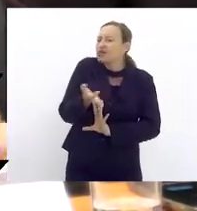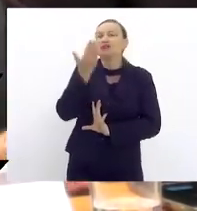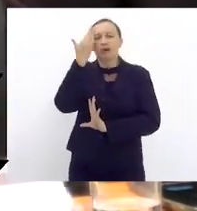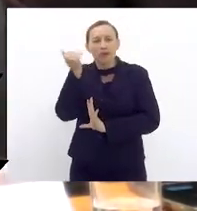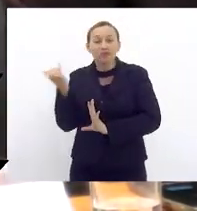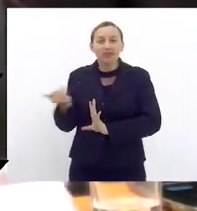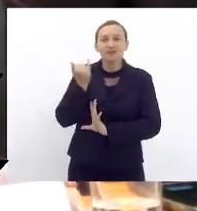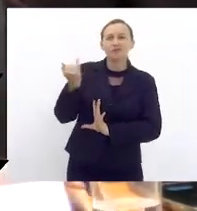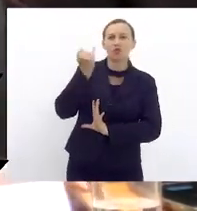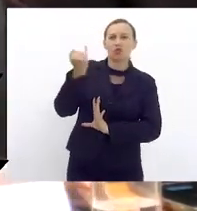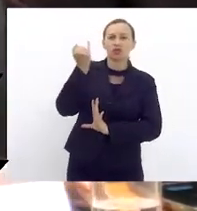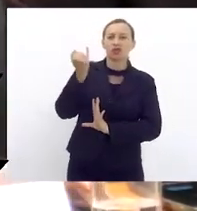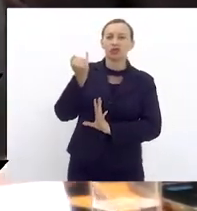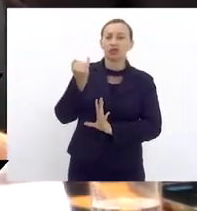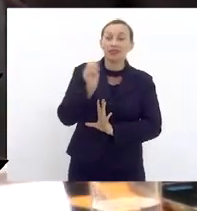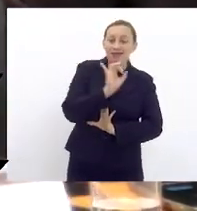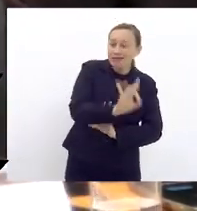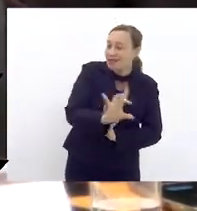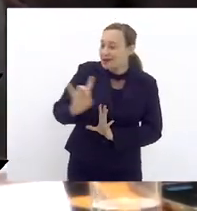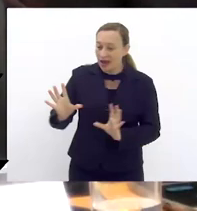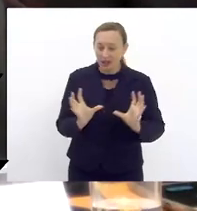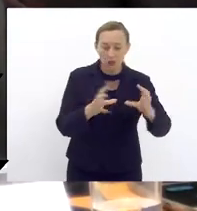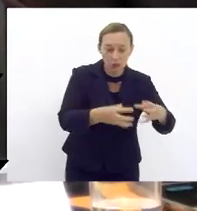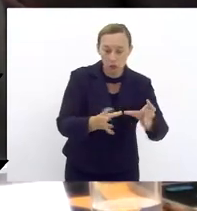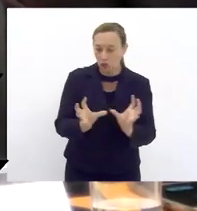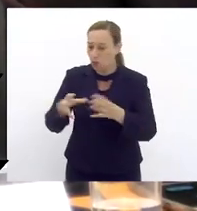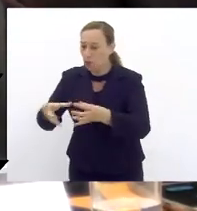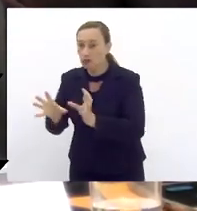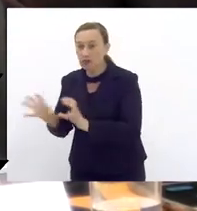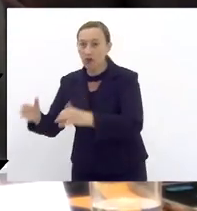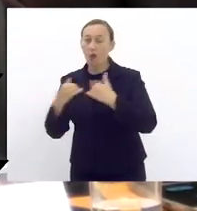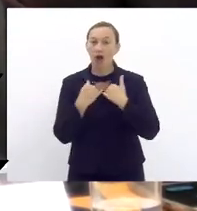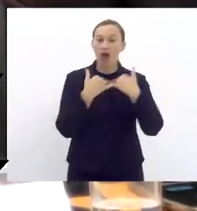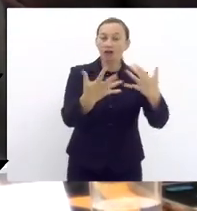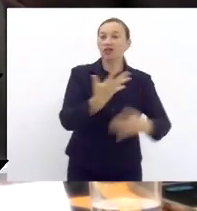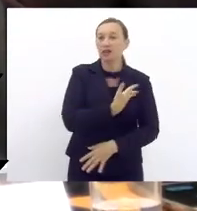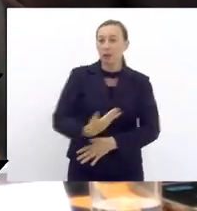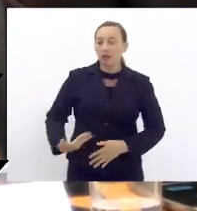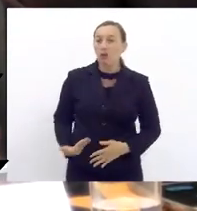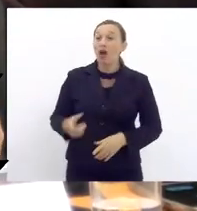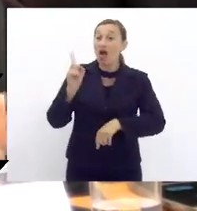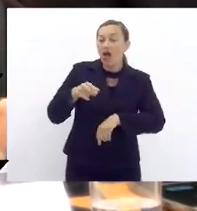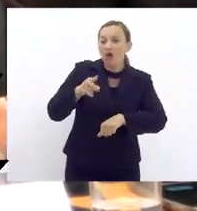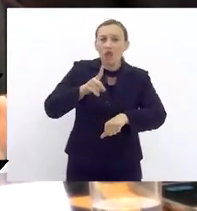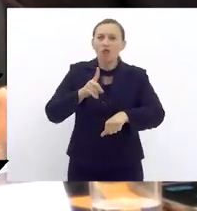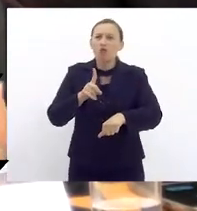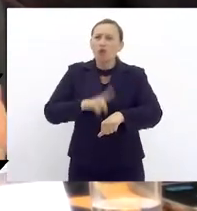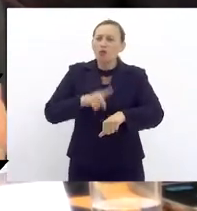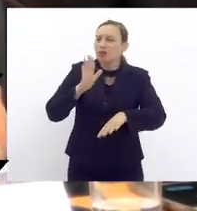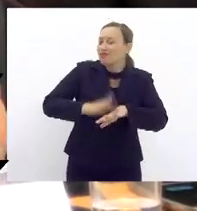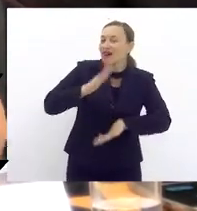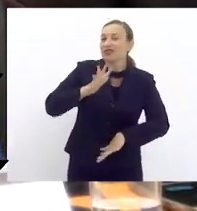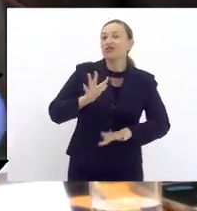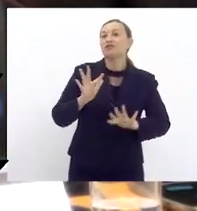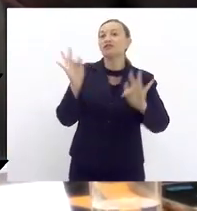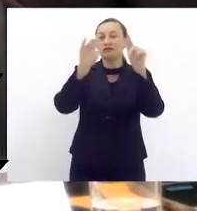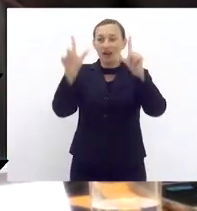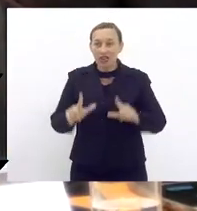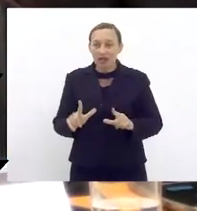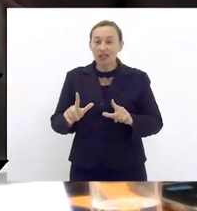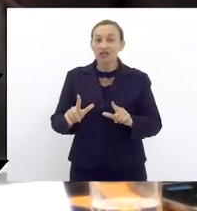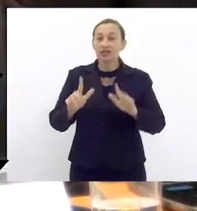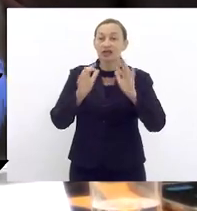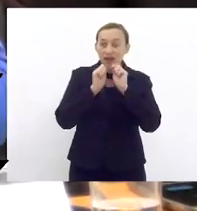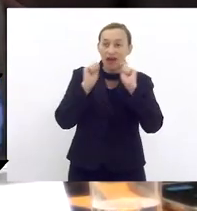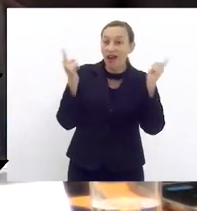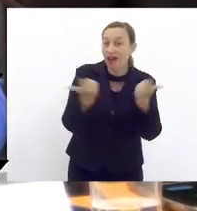importância das comissões das audiências públicas é o momento mais feliz que é alérgico tem porque é quando